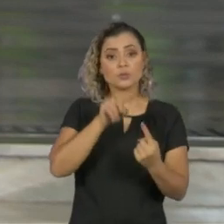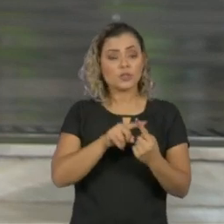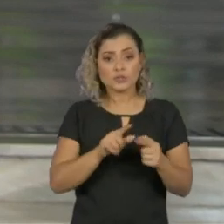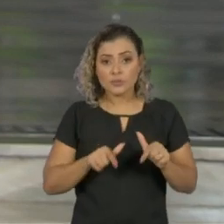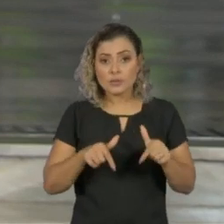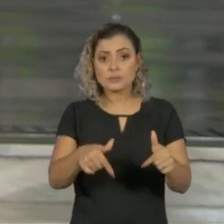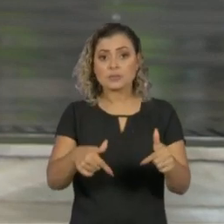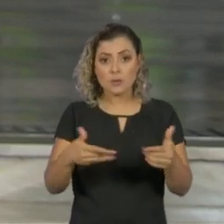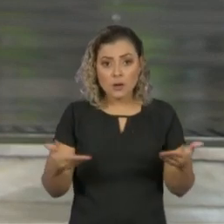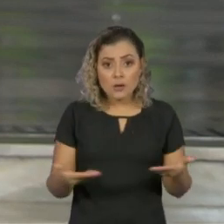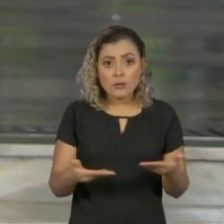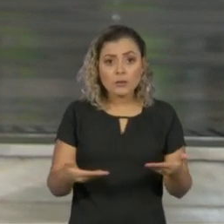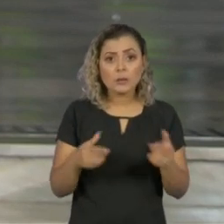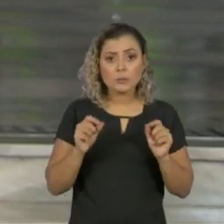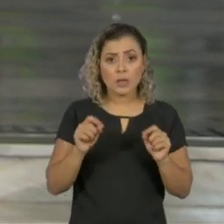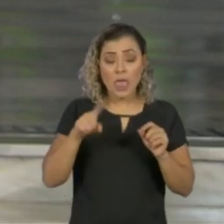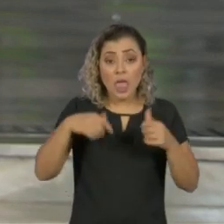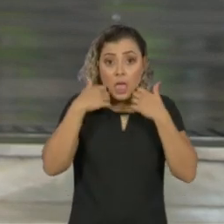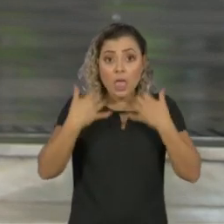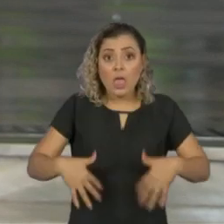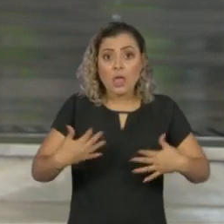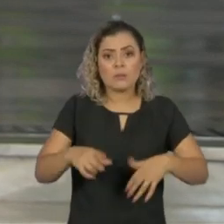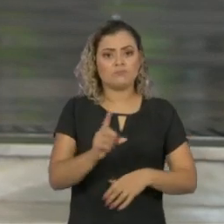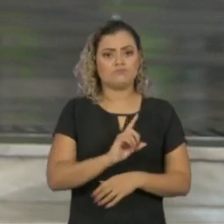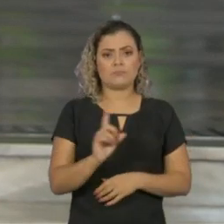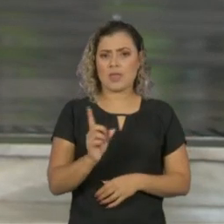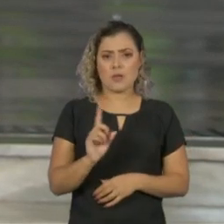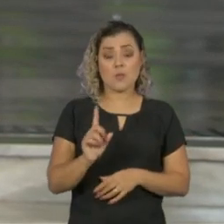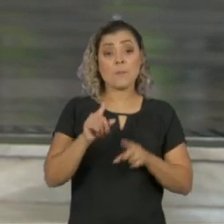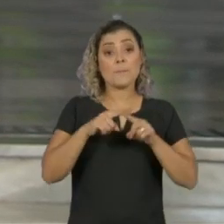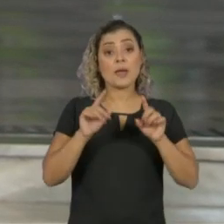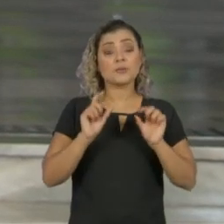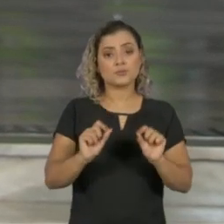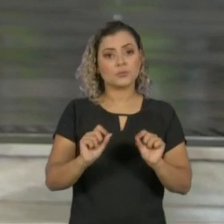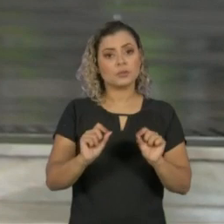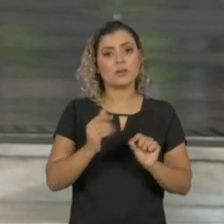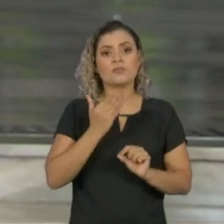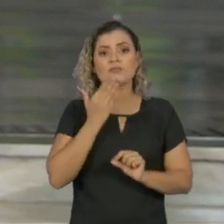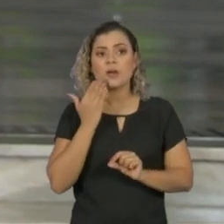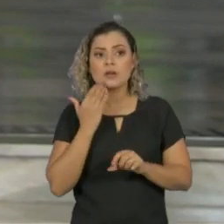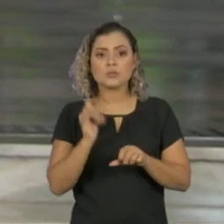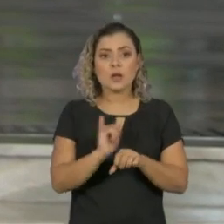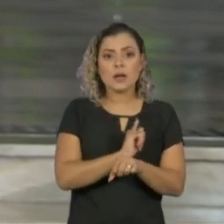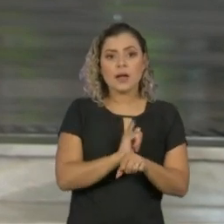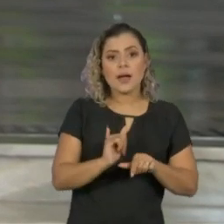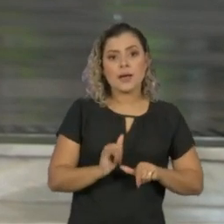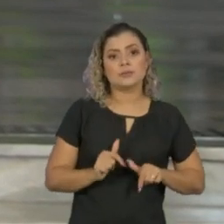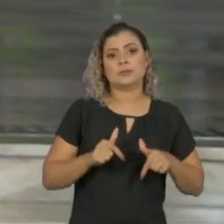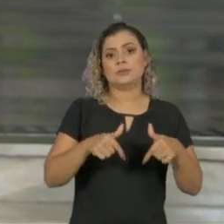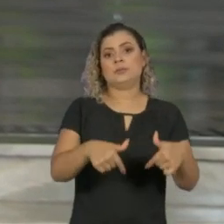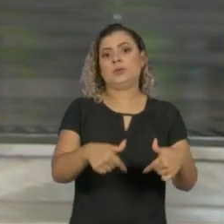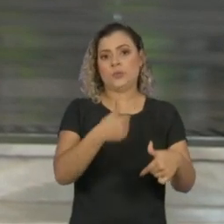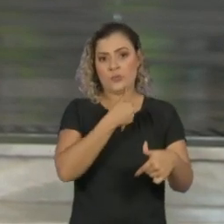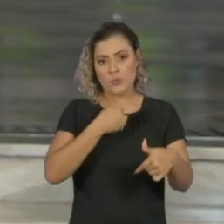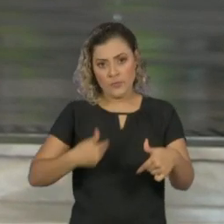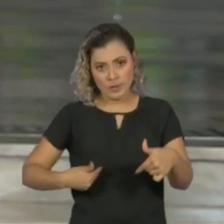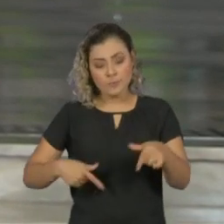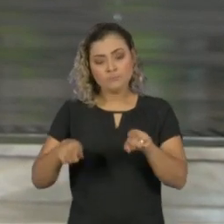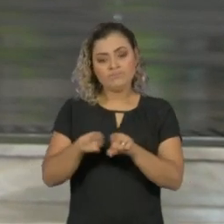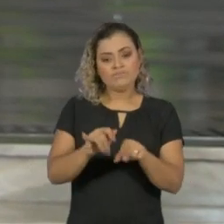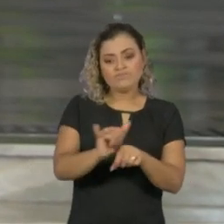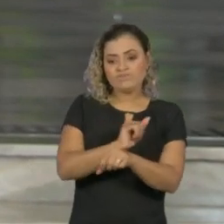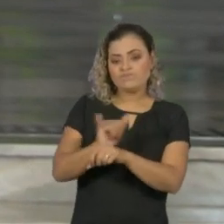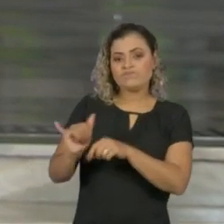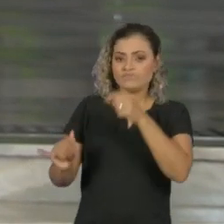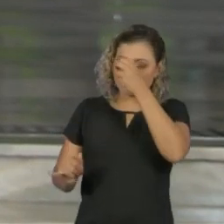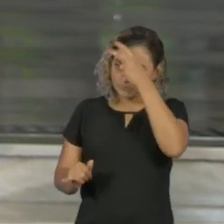medida não é gerar pânico nem pavor, mas gerar facilidades de ações do governo e dos